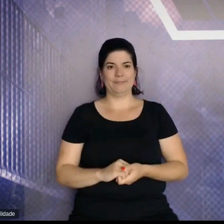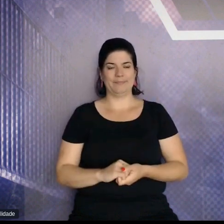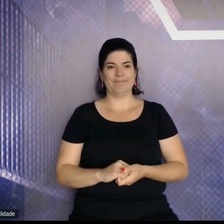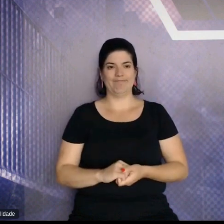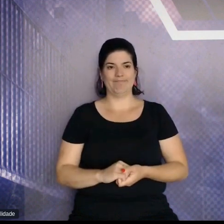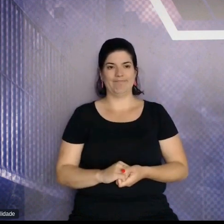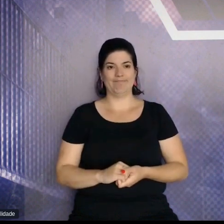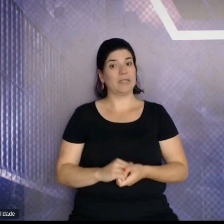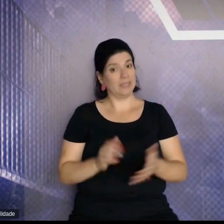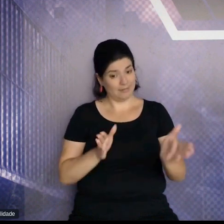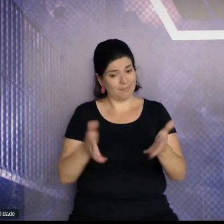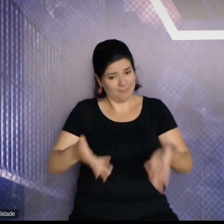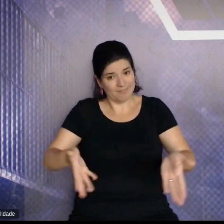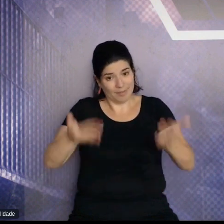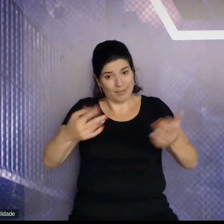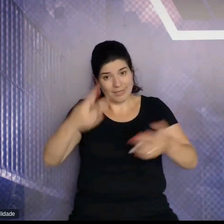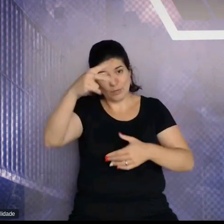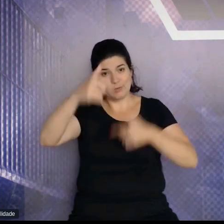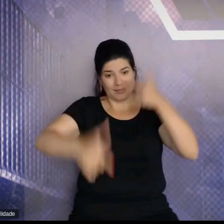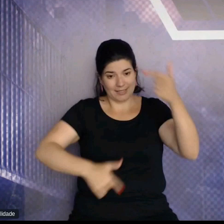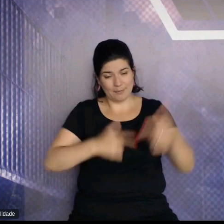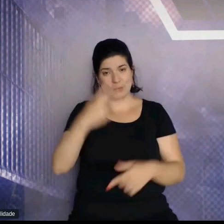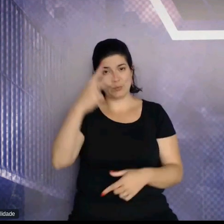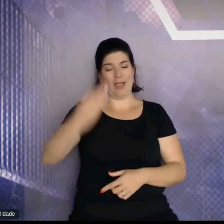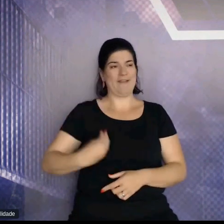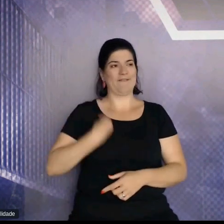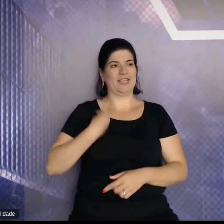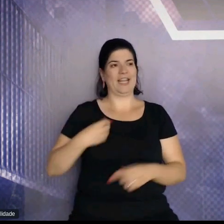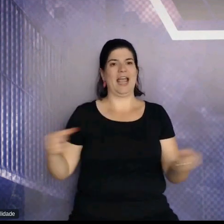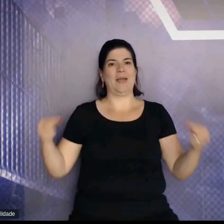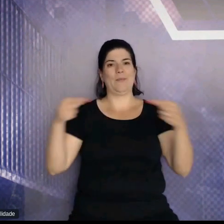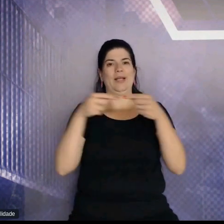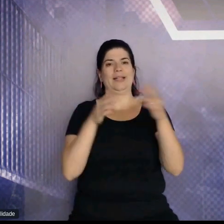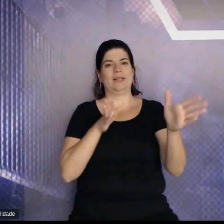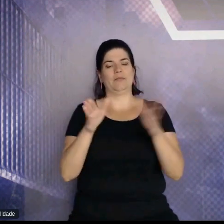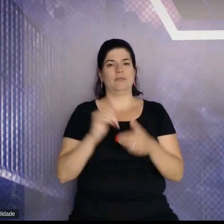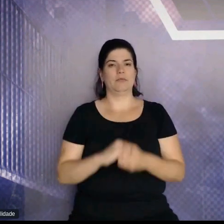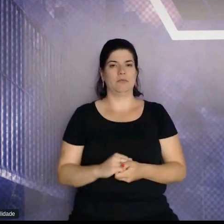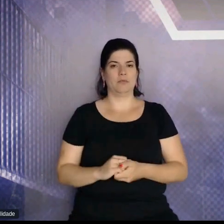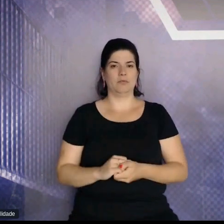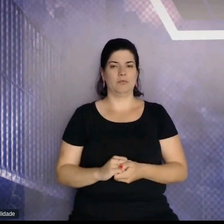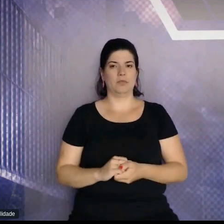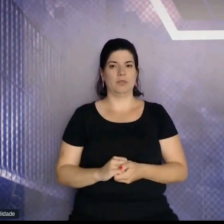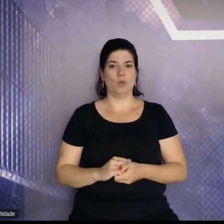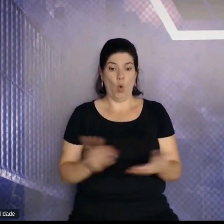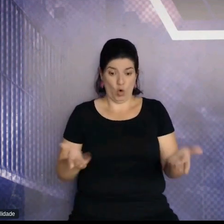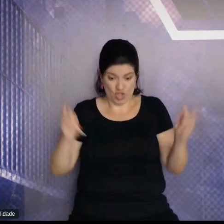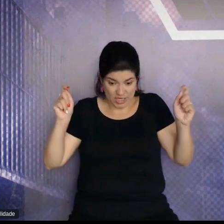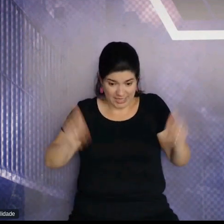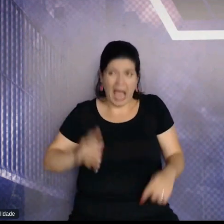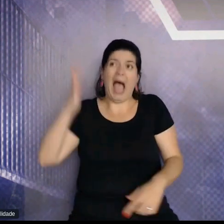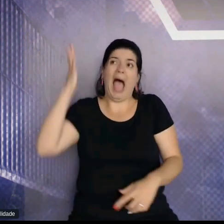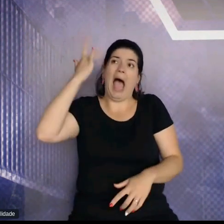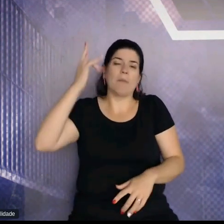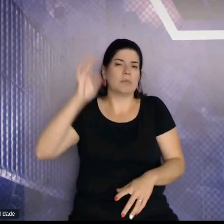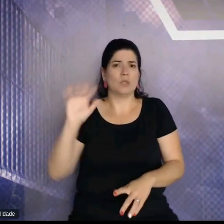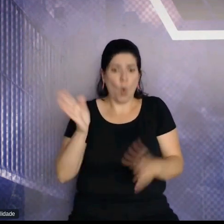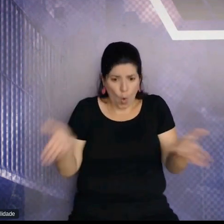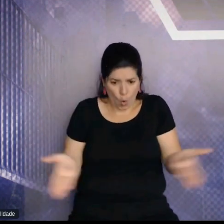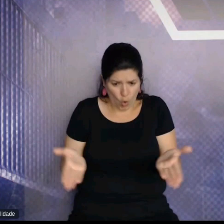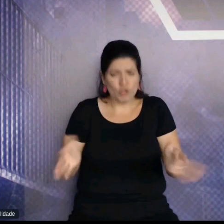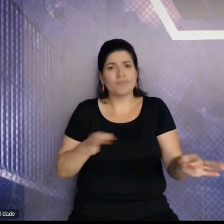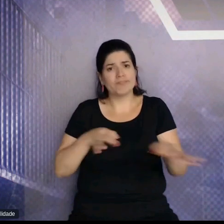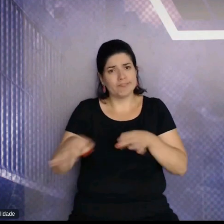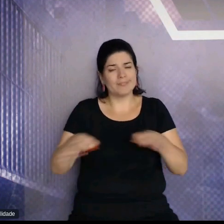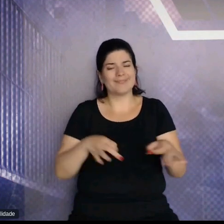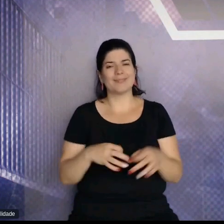Levem acessibilidade para o trabalho de vocês, para a vida de vocês. Sim, não deixe para amanhã o que a gente pode fazer hoje. A gente vai estar construindo não